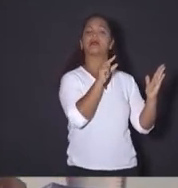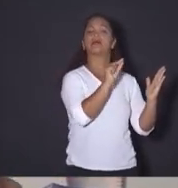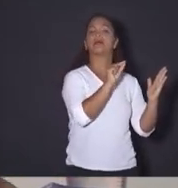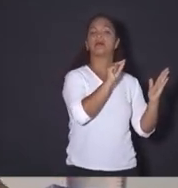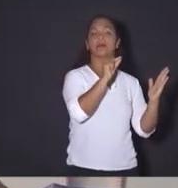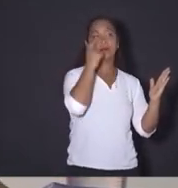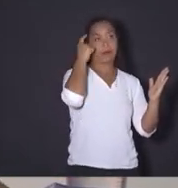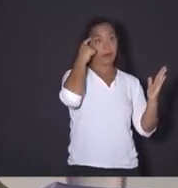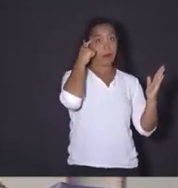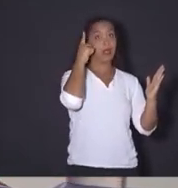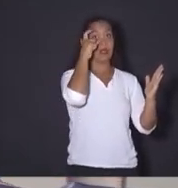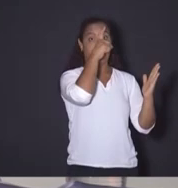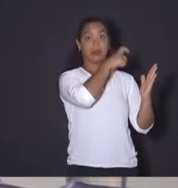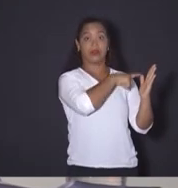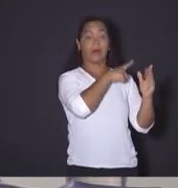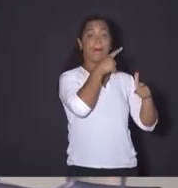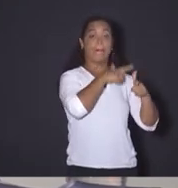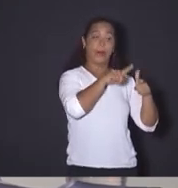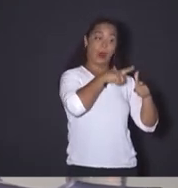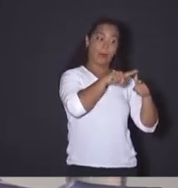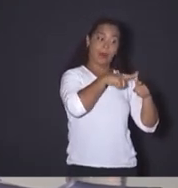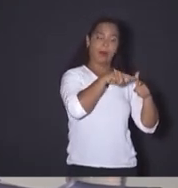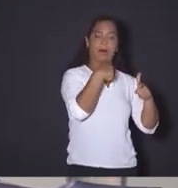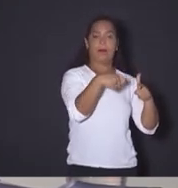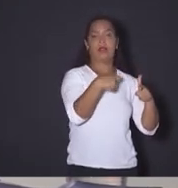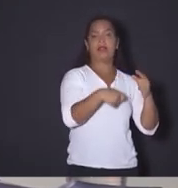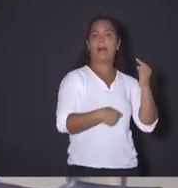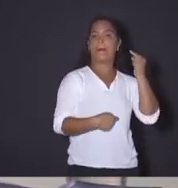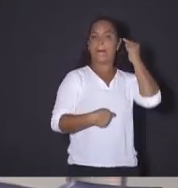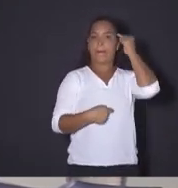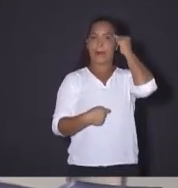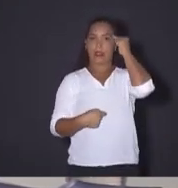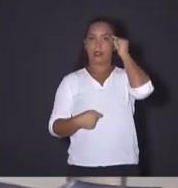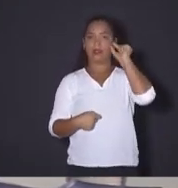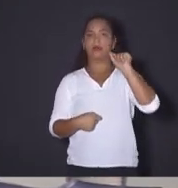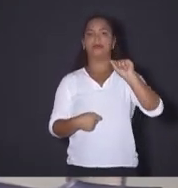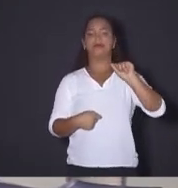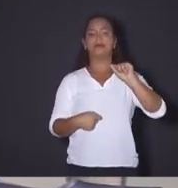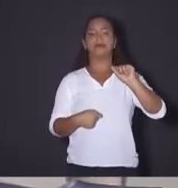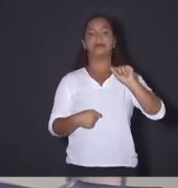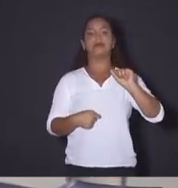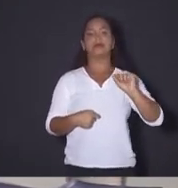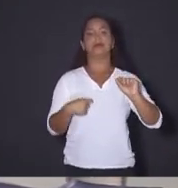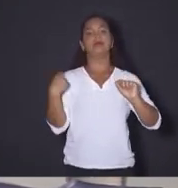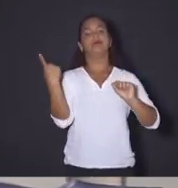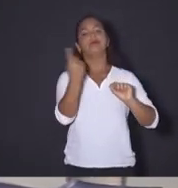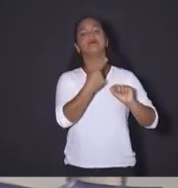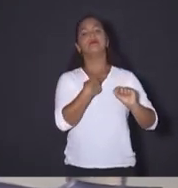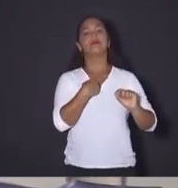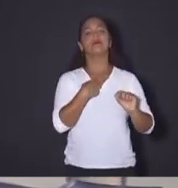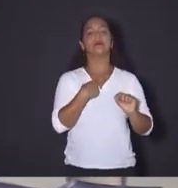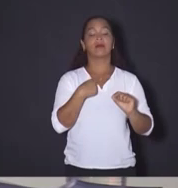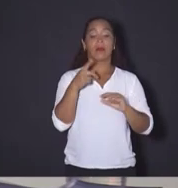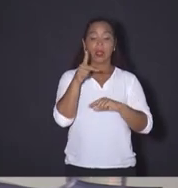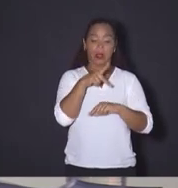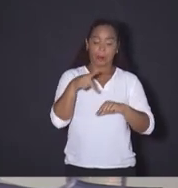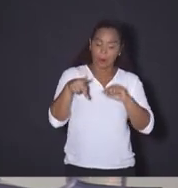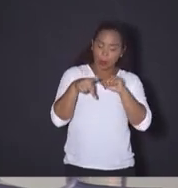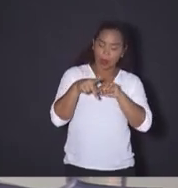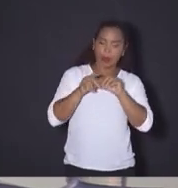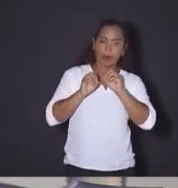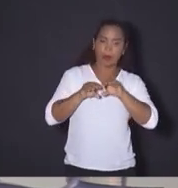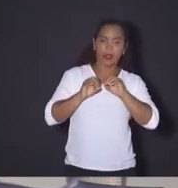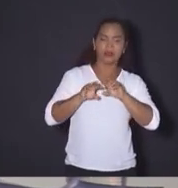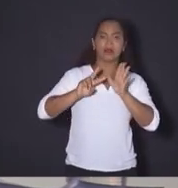pensarmos essa formação de professores e eu diria que o maior em qual a compreensão de docência que nós temos